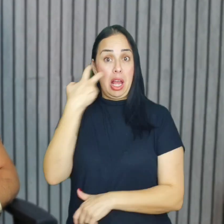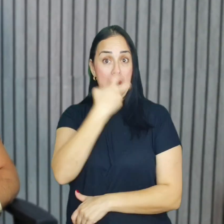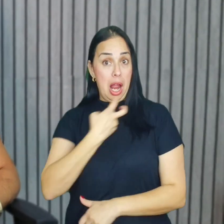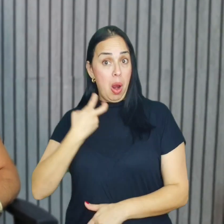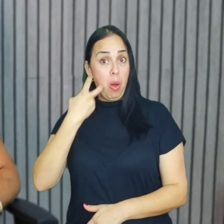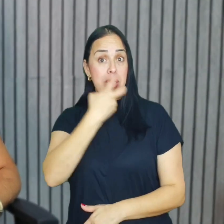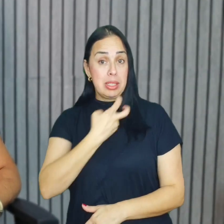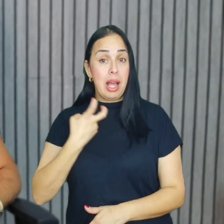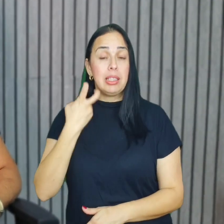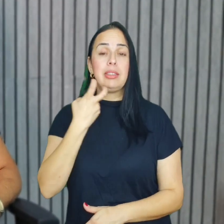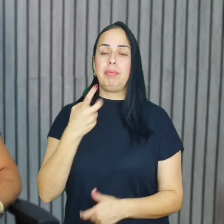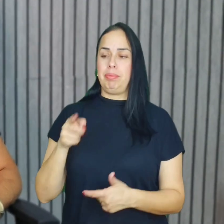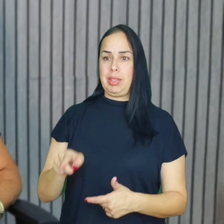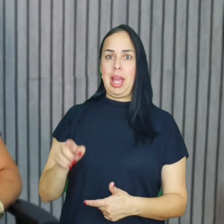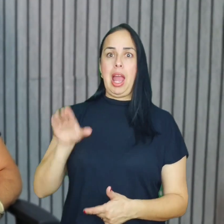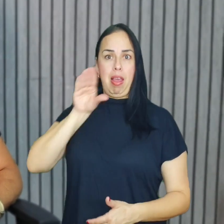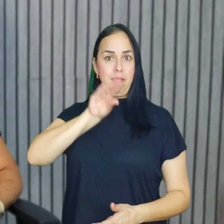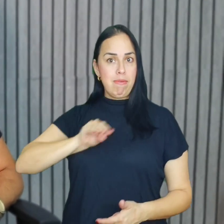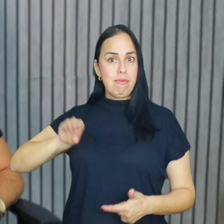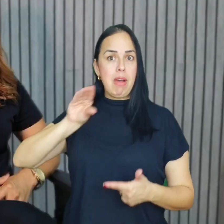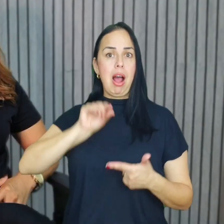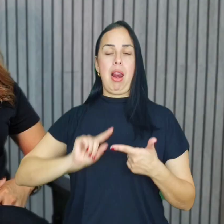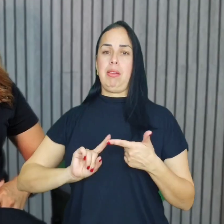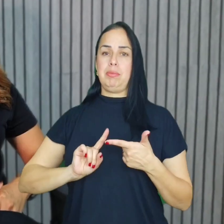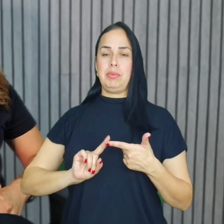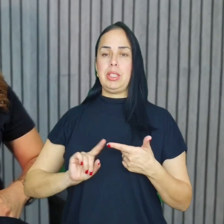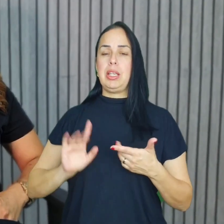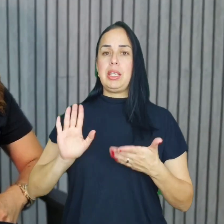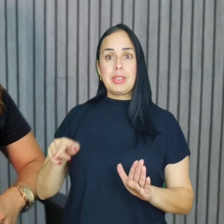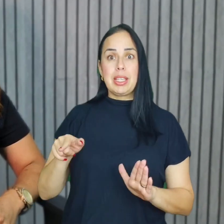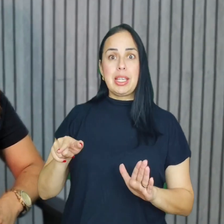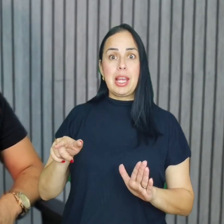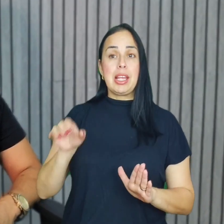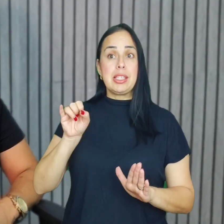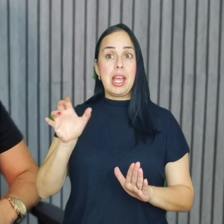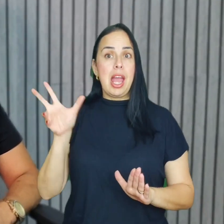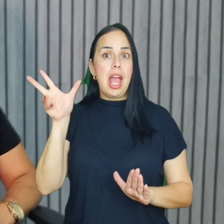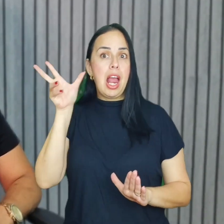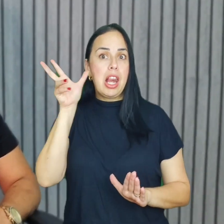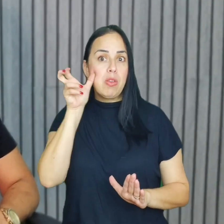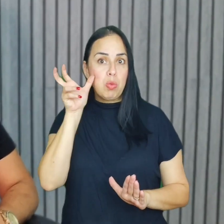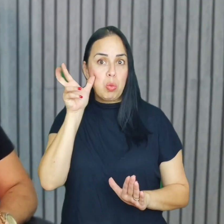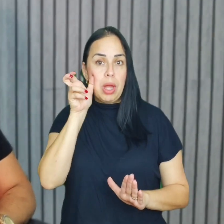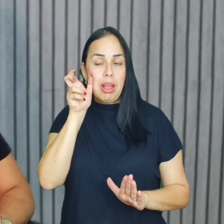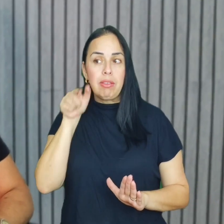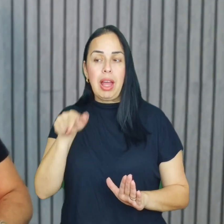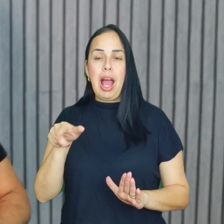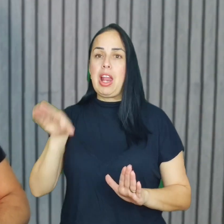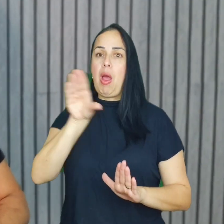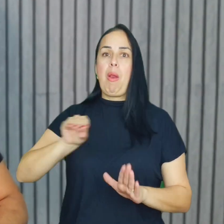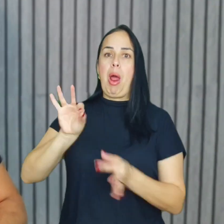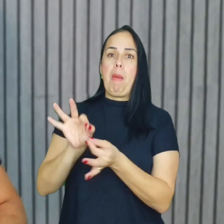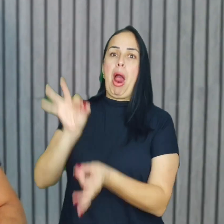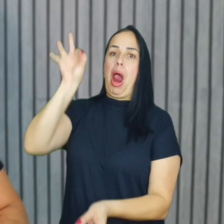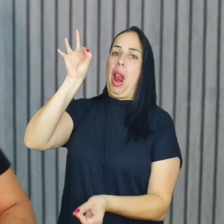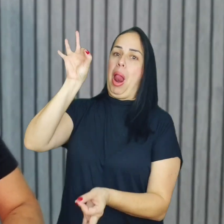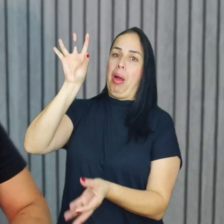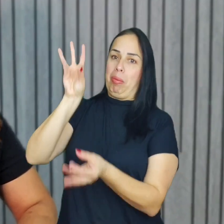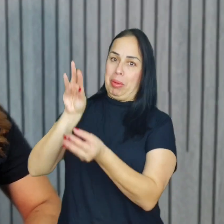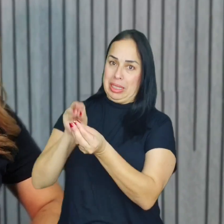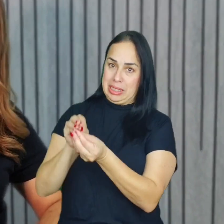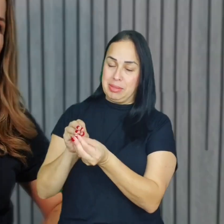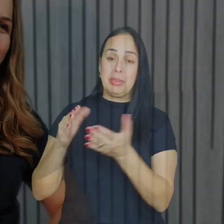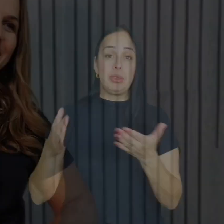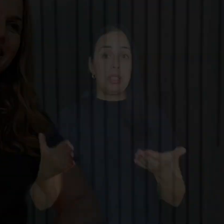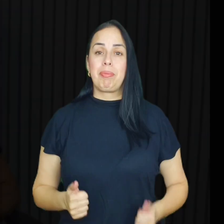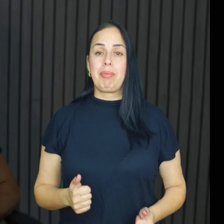oralizado. O Davi fala. Eu digo que se ele escutasse, ele não falava tanto. Eu falo sempre